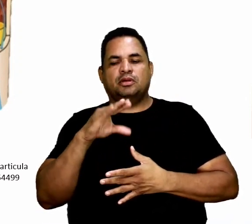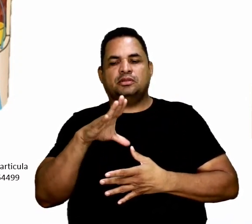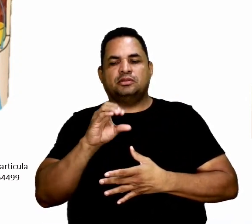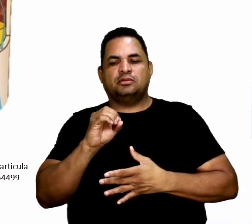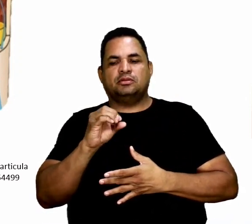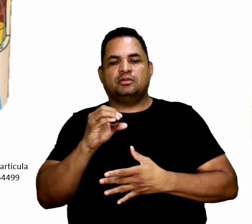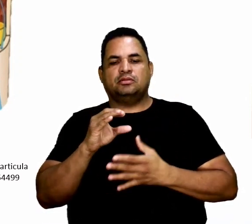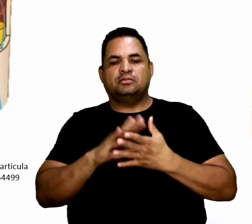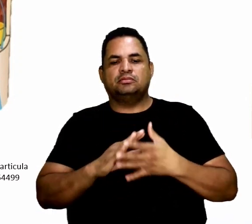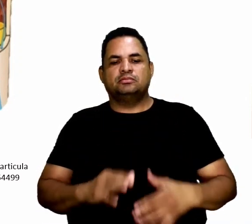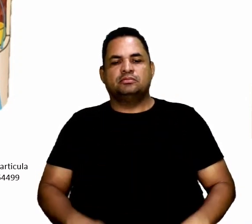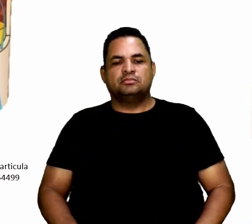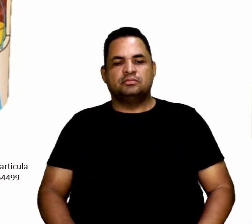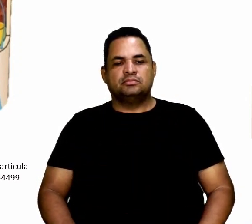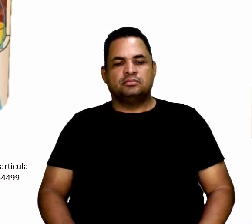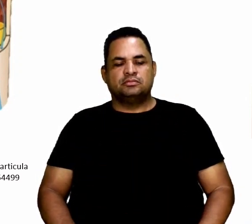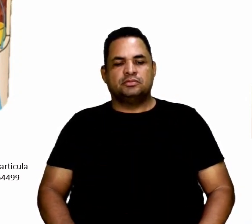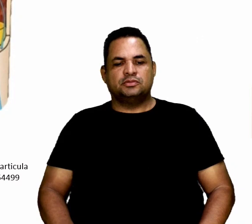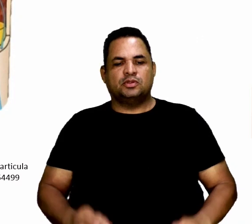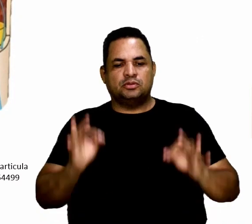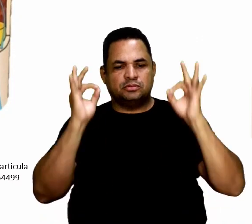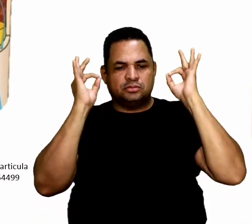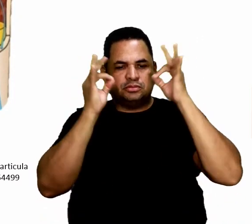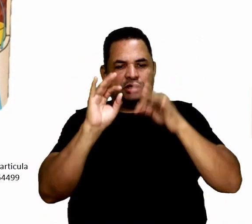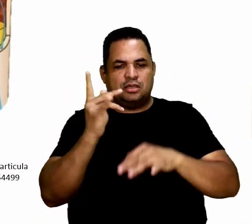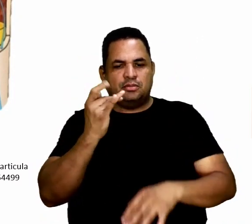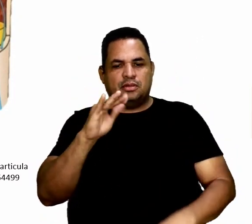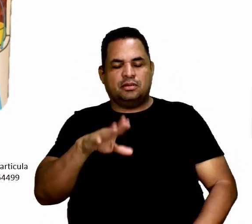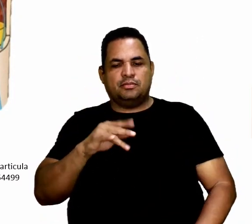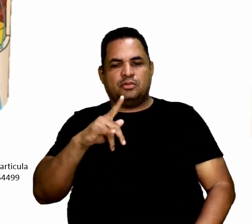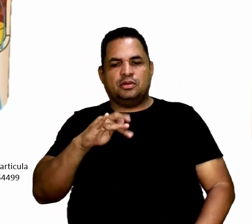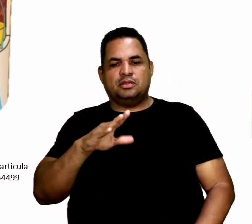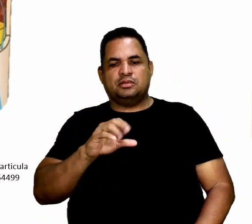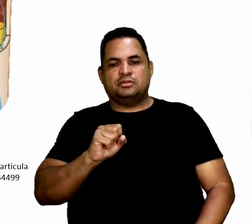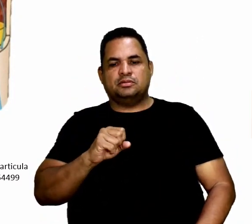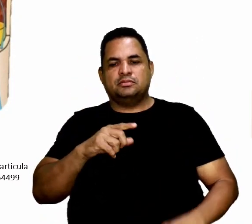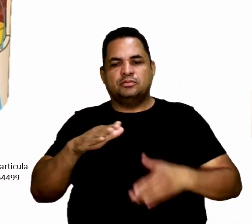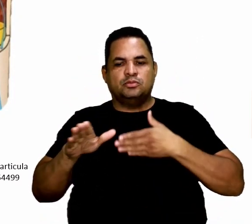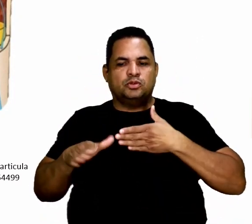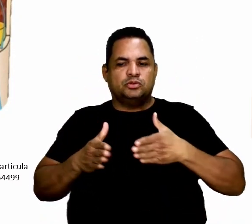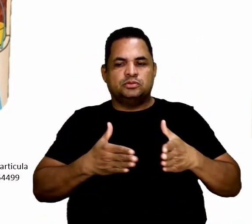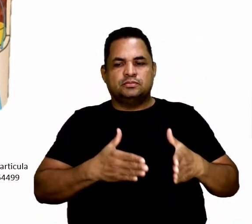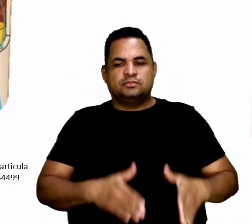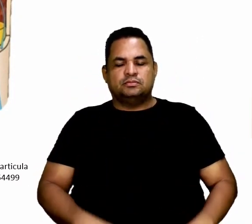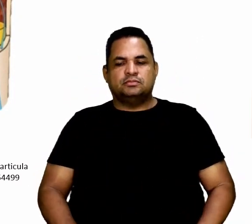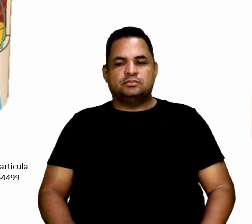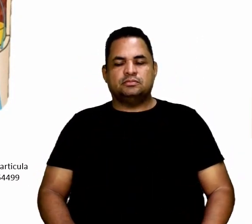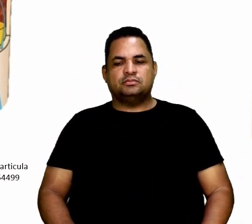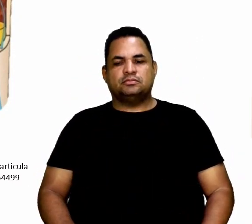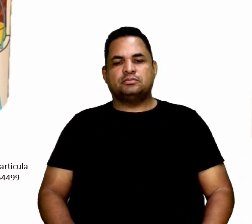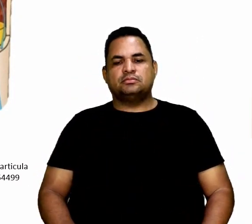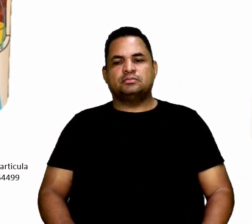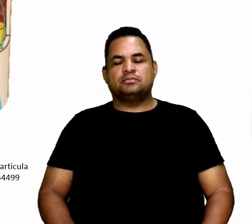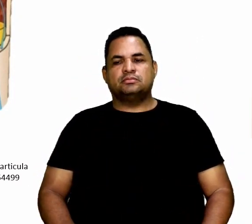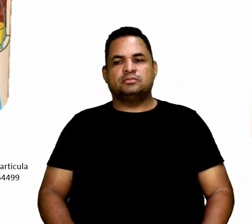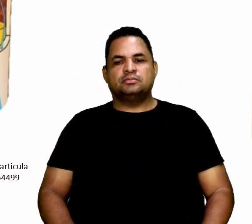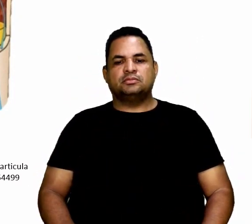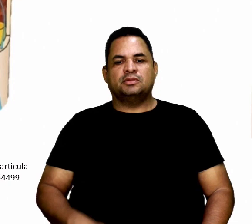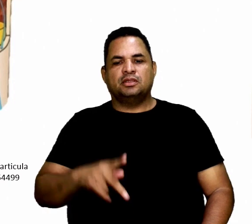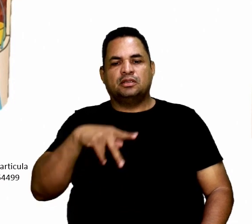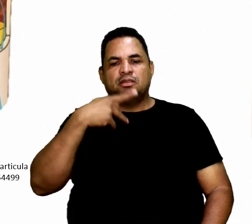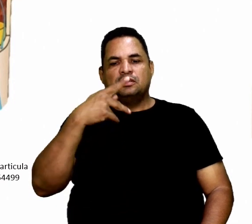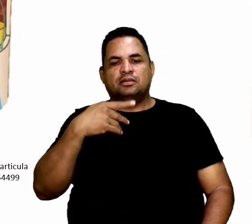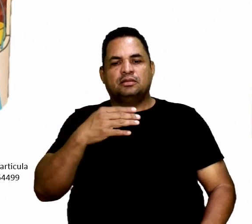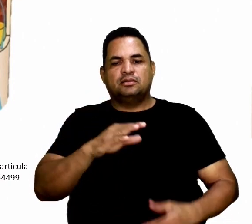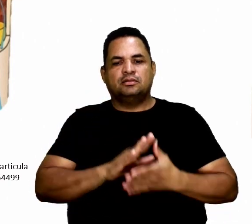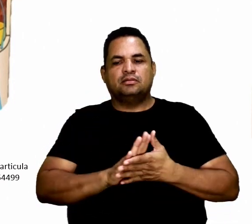do grego aima, quer dizer sangue, e poiesis, produção. Então lembra que a gente falou, né, professora, sobre o negócio de medula